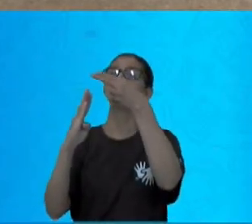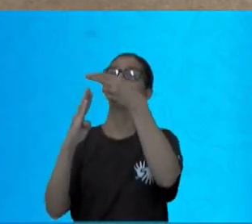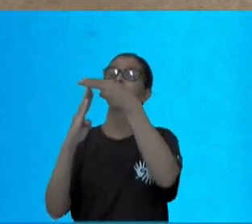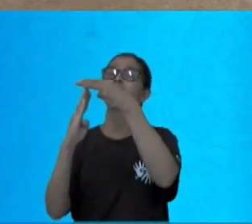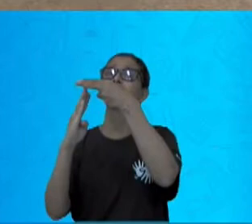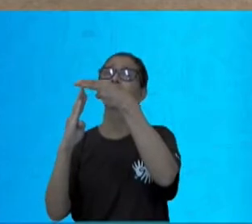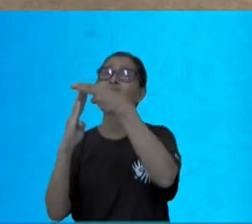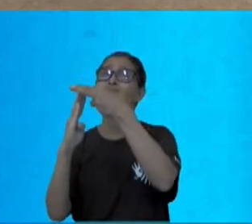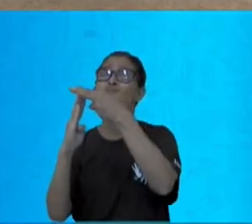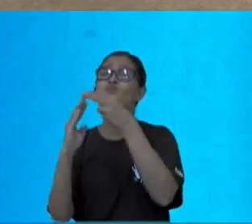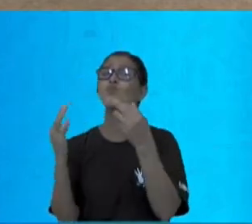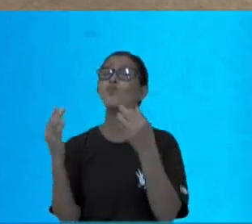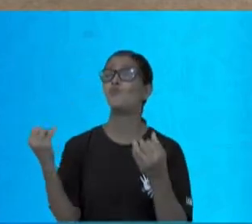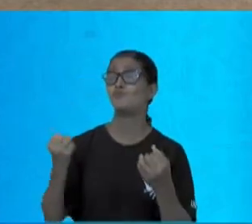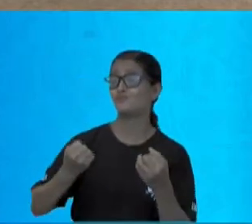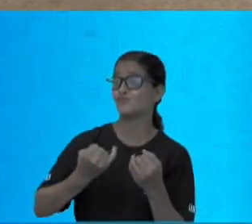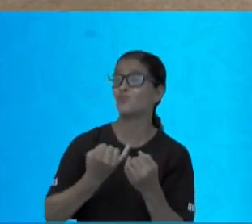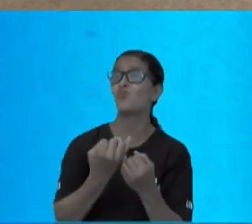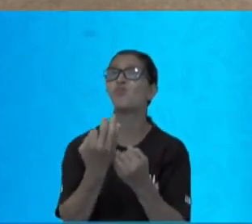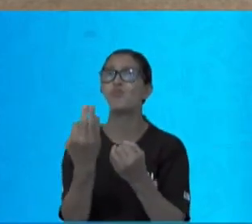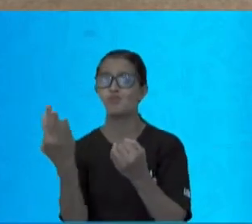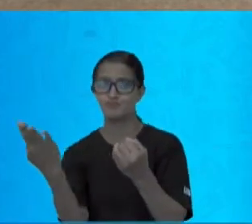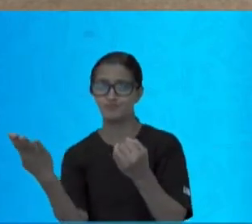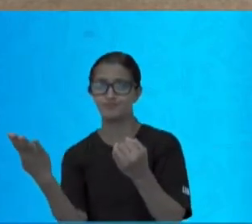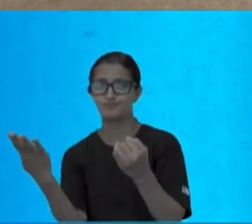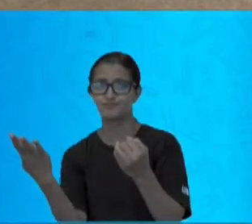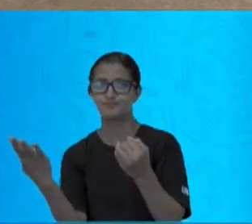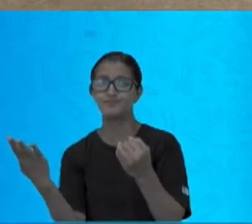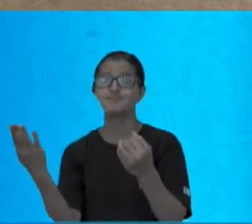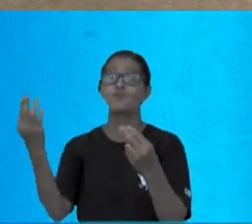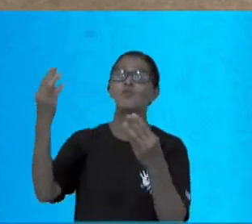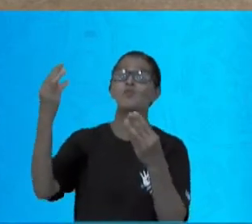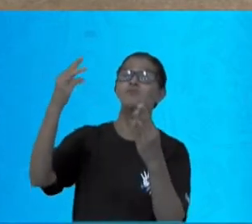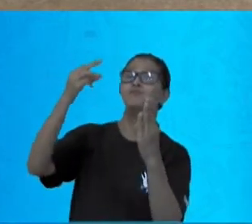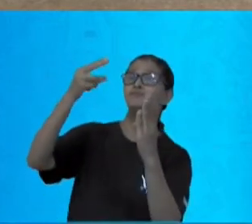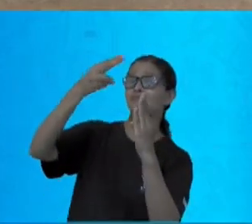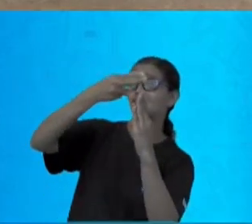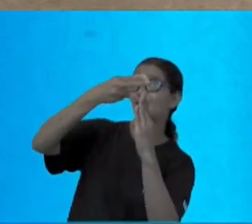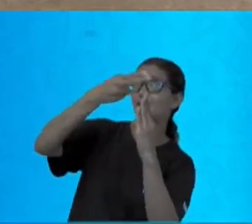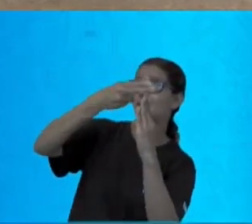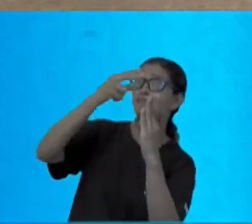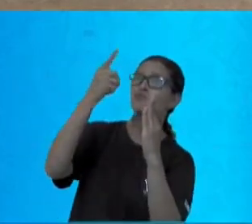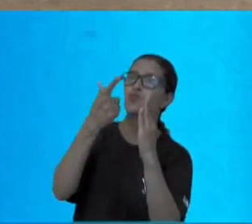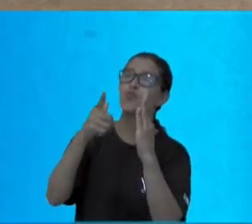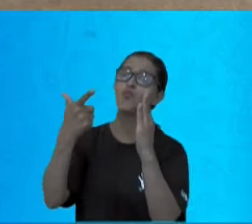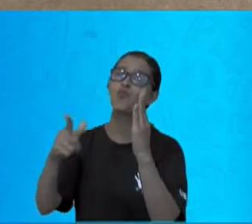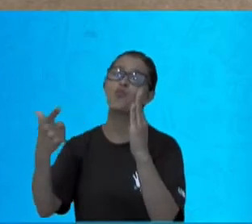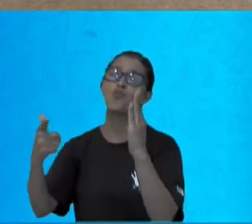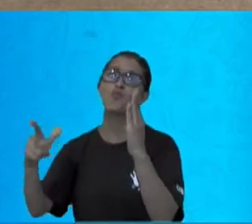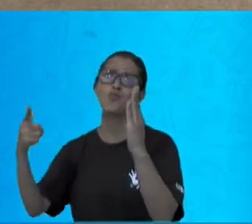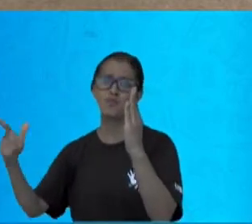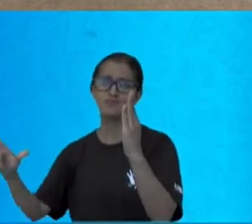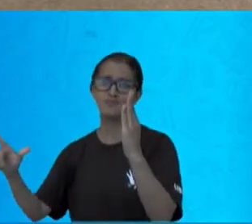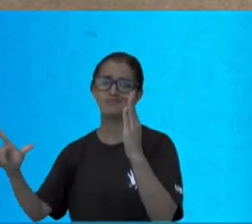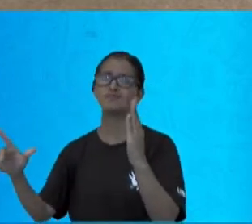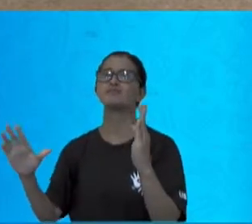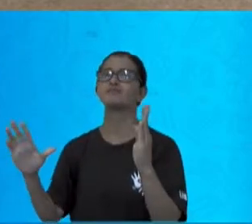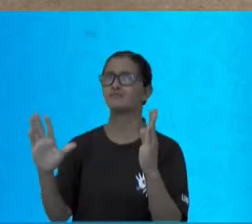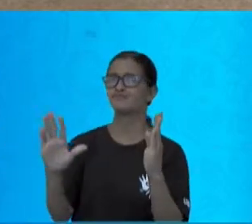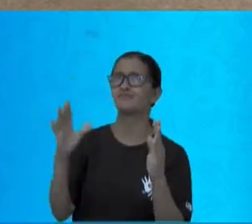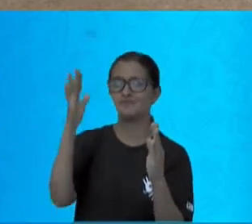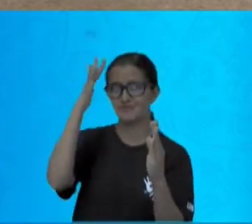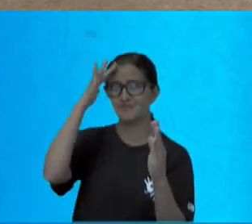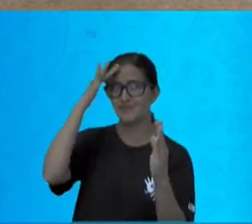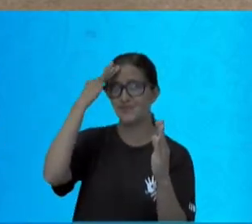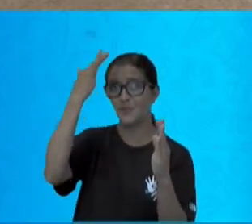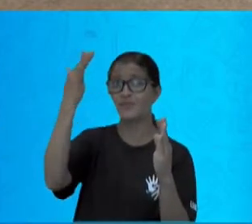são a quantidade que a base vai repetir, que é os fatores, o A, beleza? Então